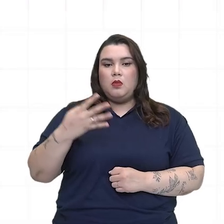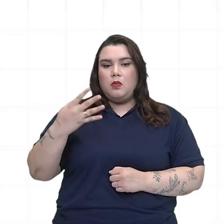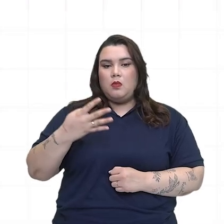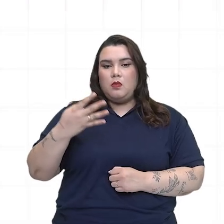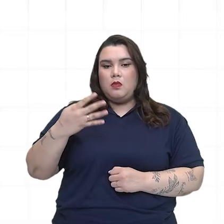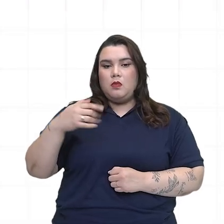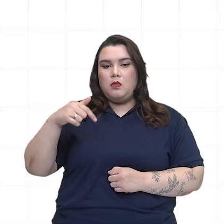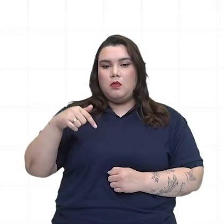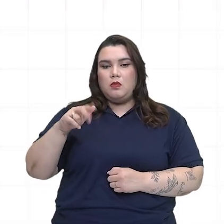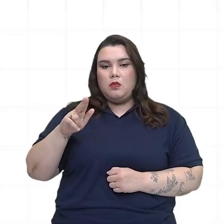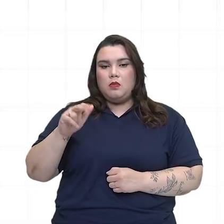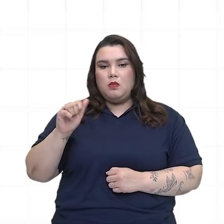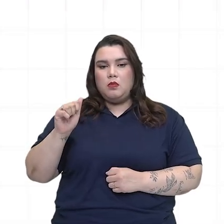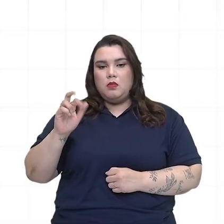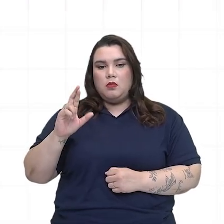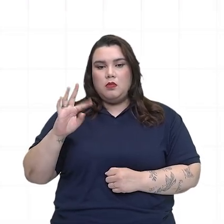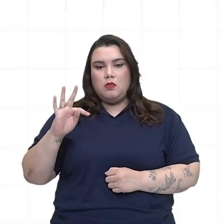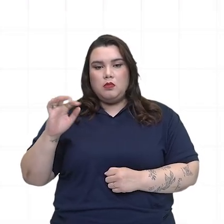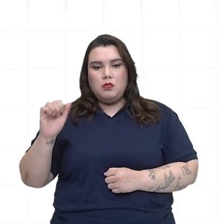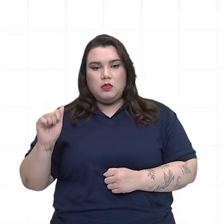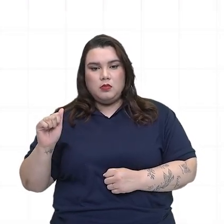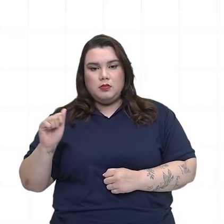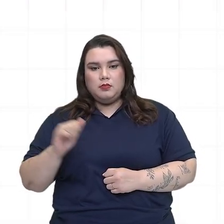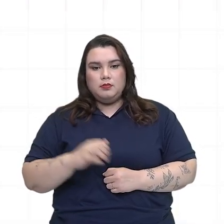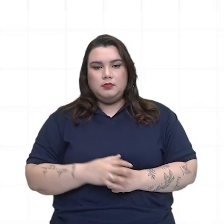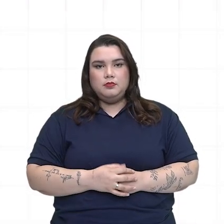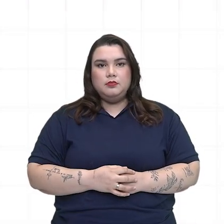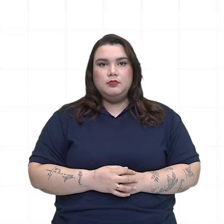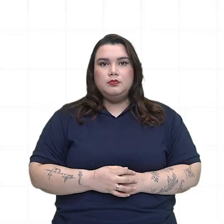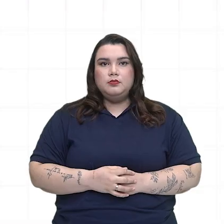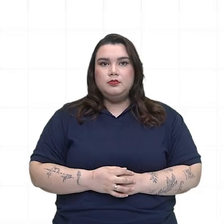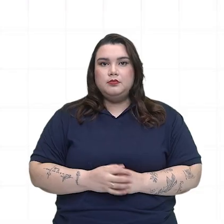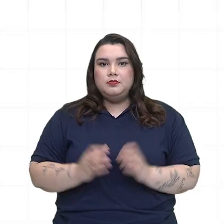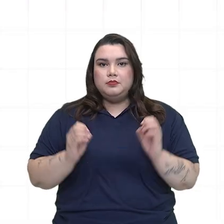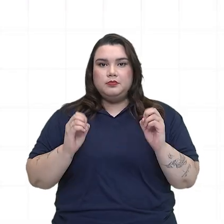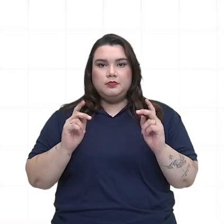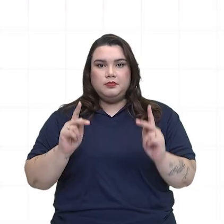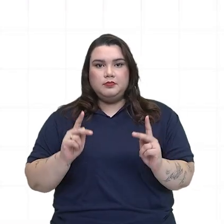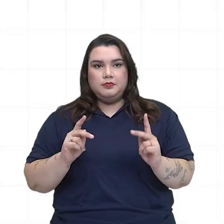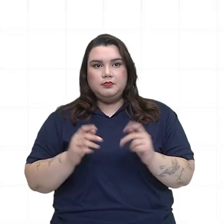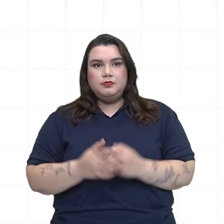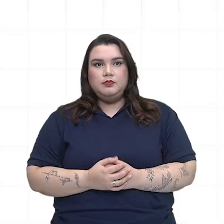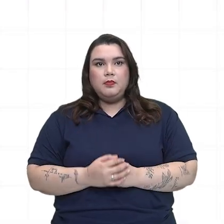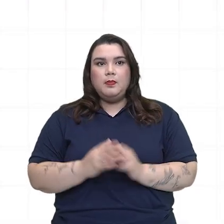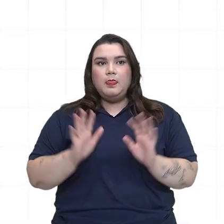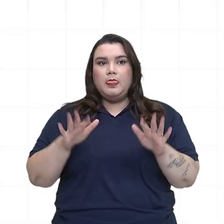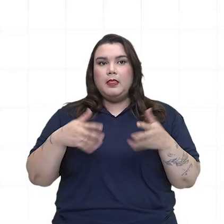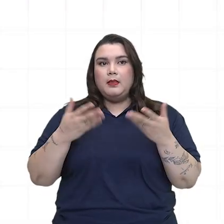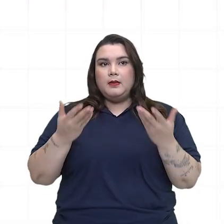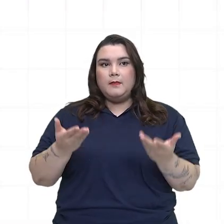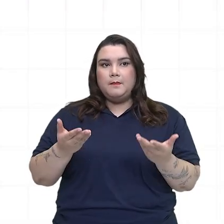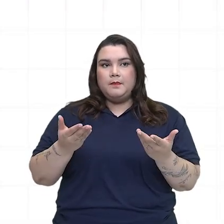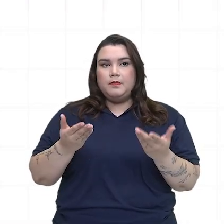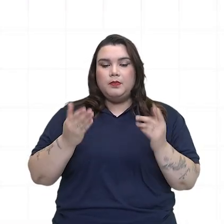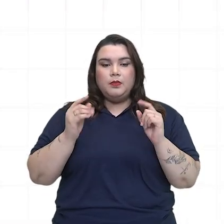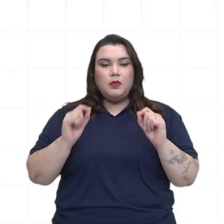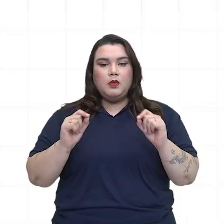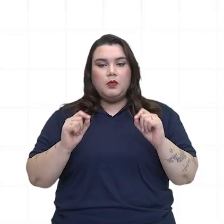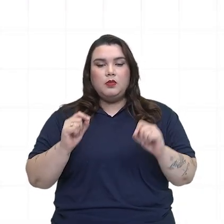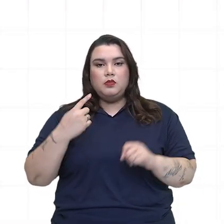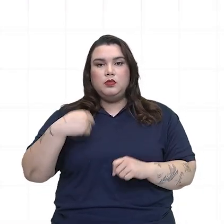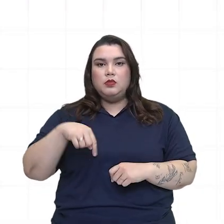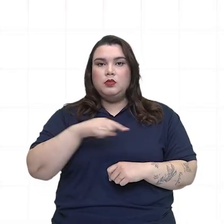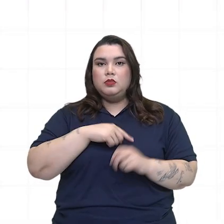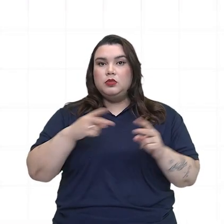quarta. Está aqui o expoente, ou quarta potência. Muito bem. Então, olha, como